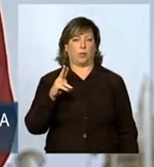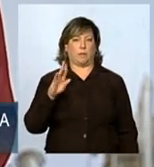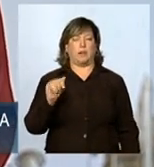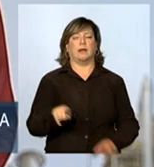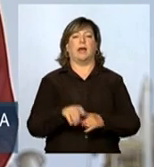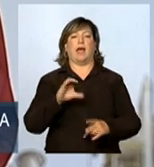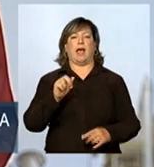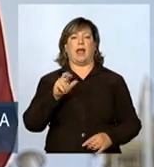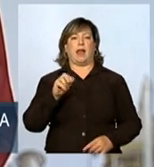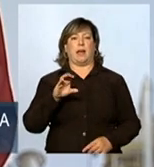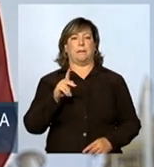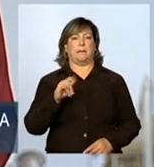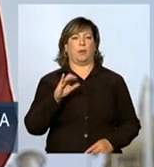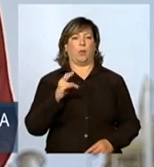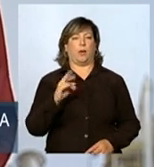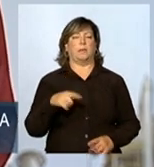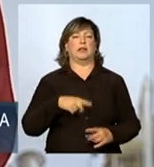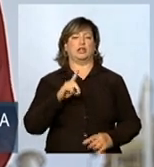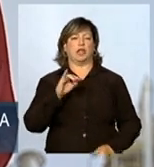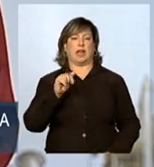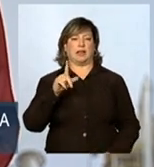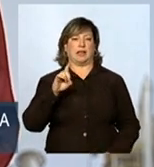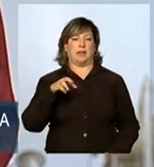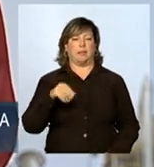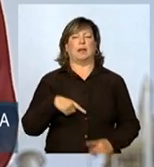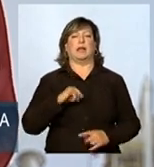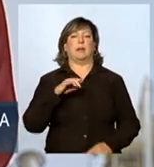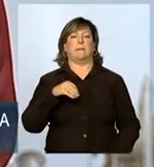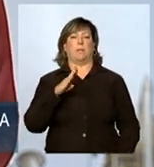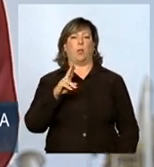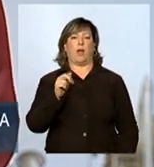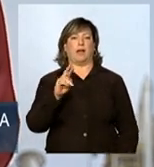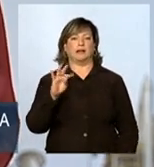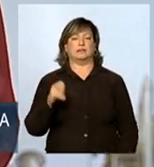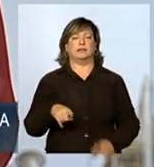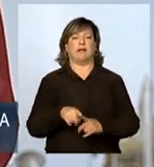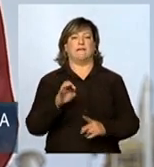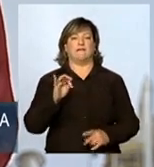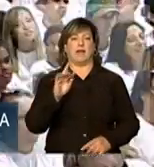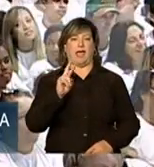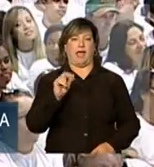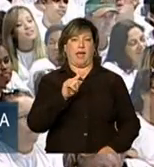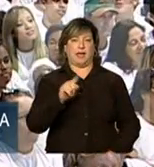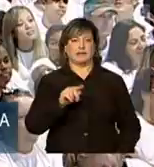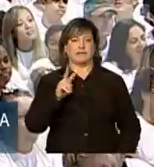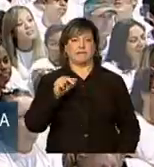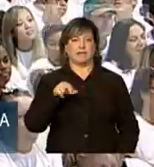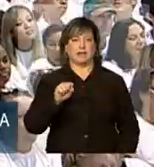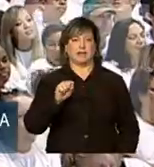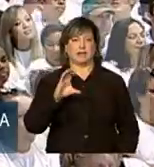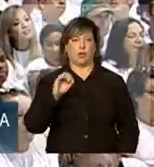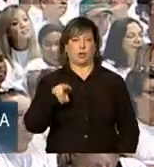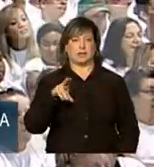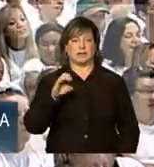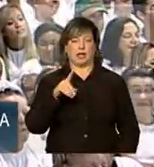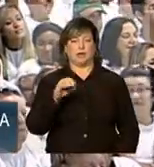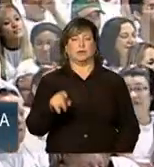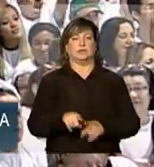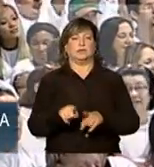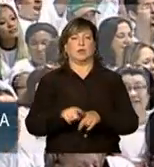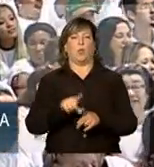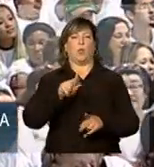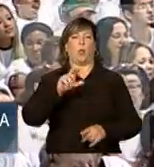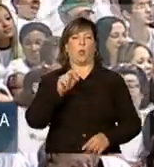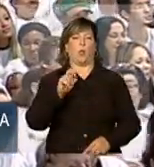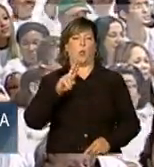Carapicuíba, Cotia, Diadema, Embu das Artes, Ferraz de Vasconcelos, Francisco Morato,